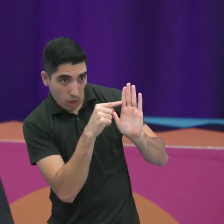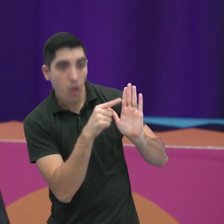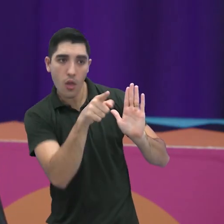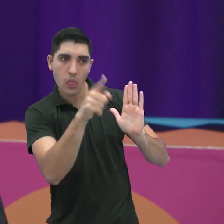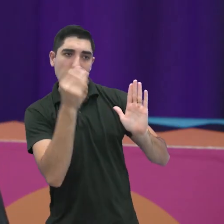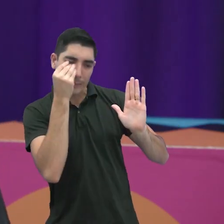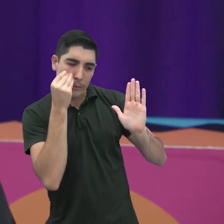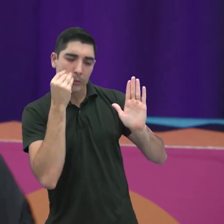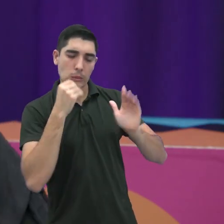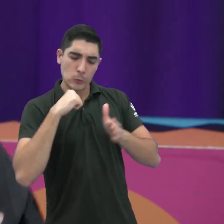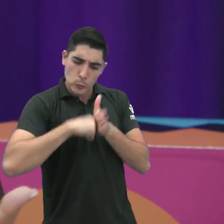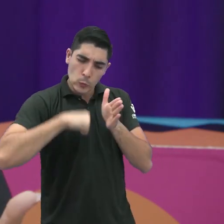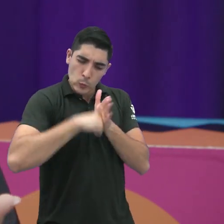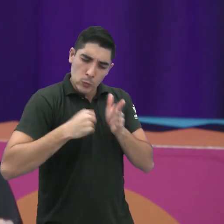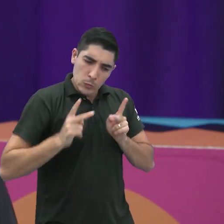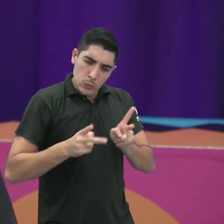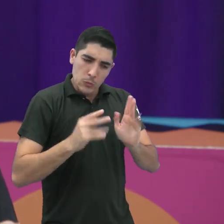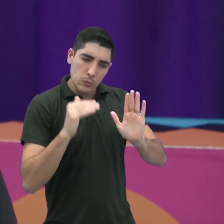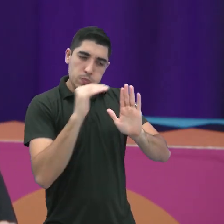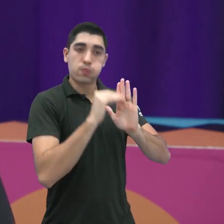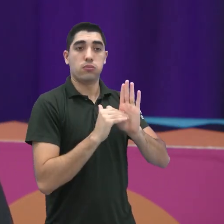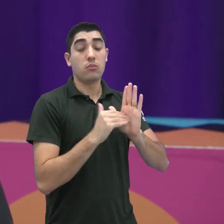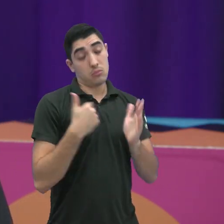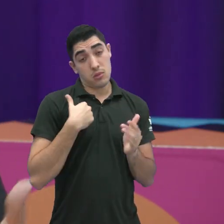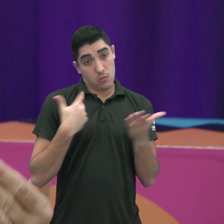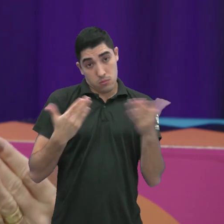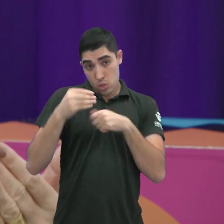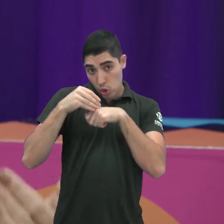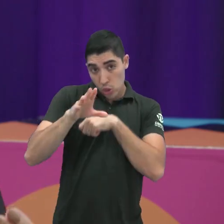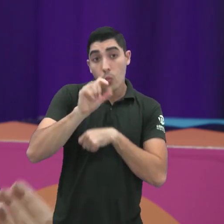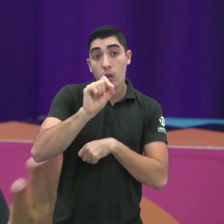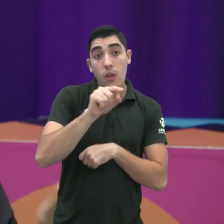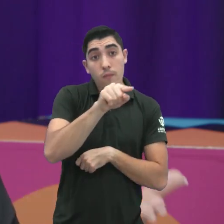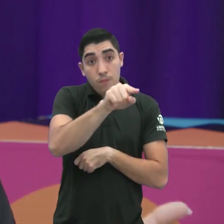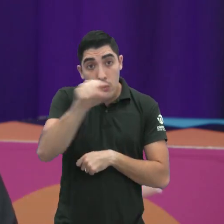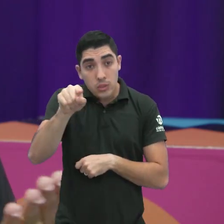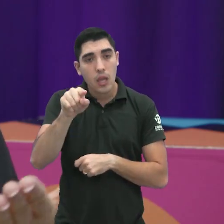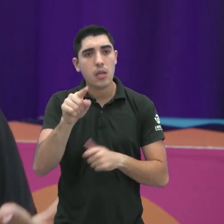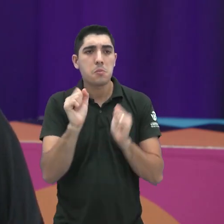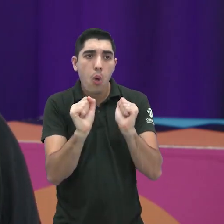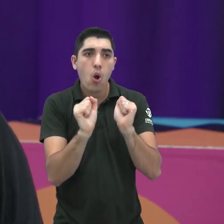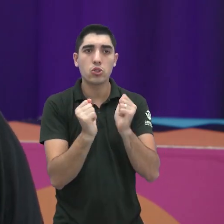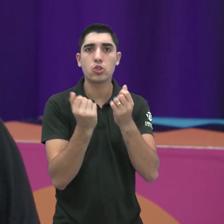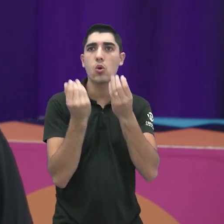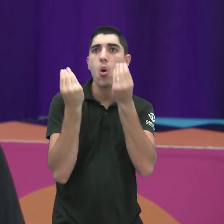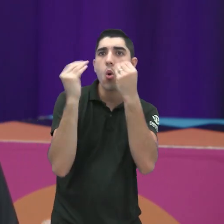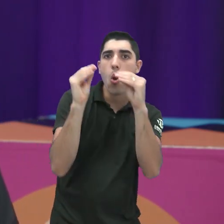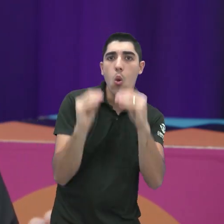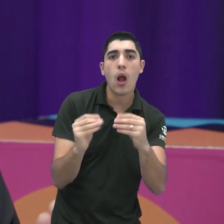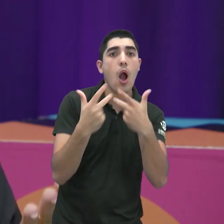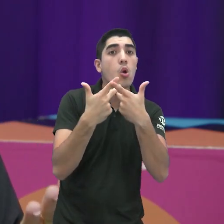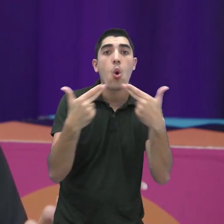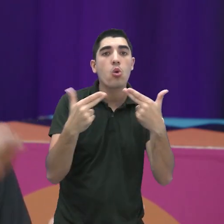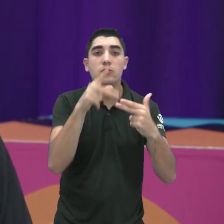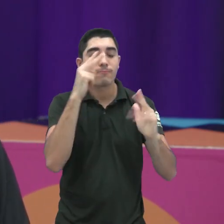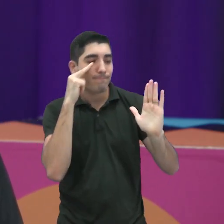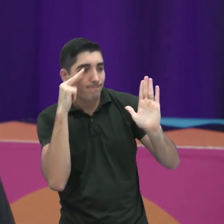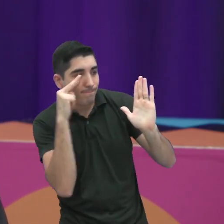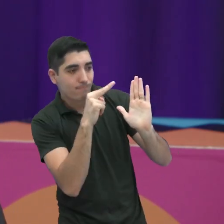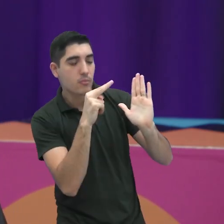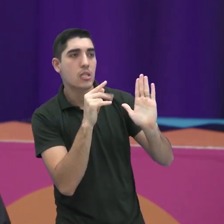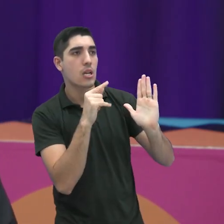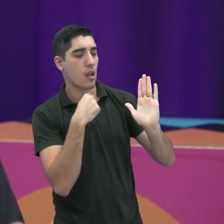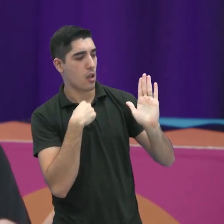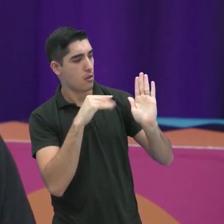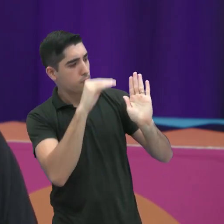para isso aqui. Então, uma dica que eu dou é exatamente isso. Você listar, você visualizar. O que você tem para fazer hoje?